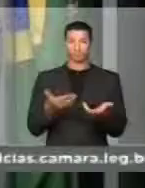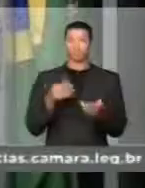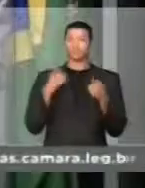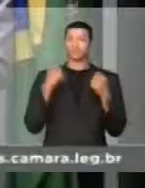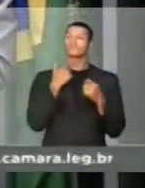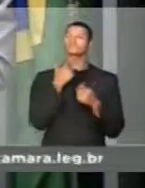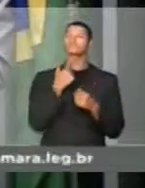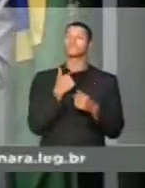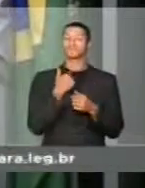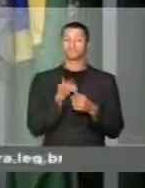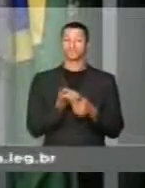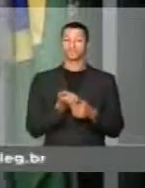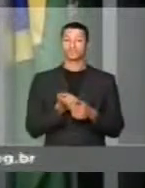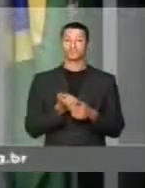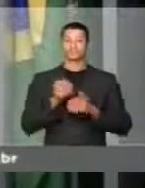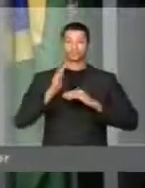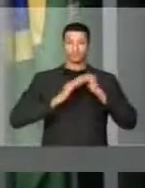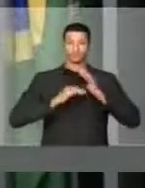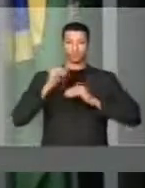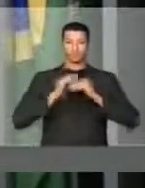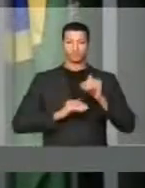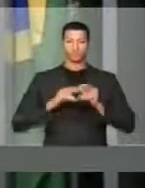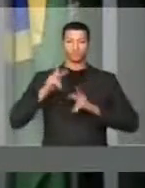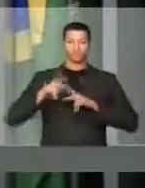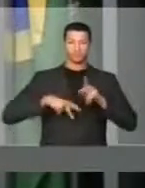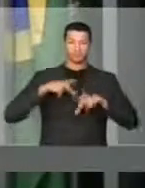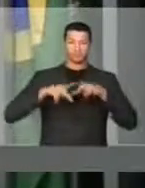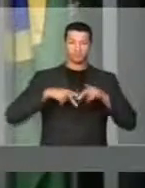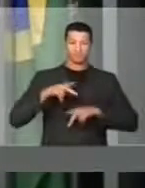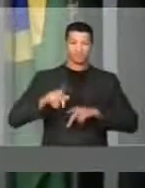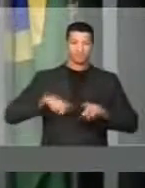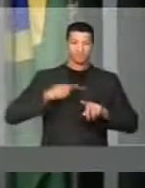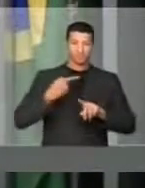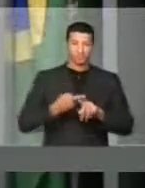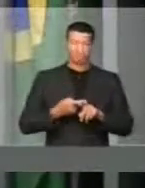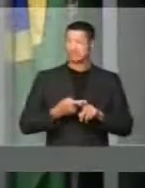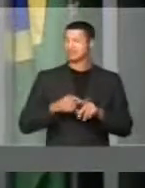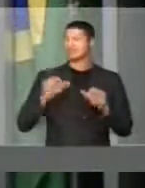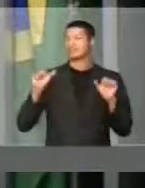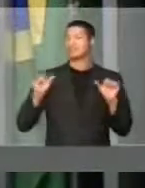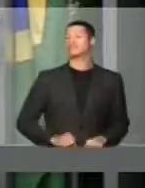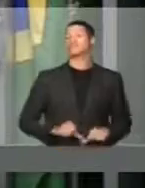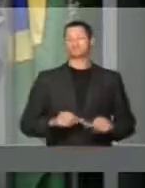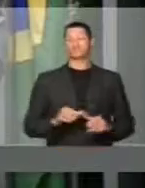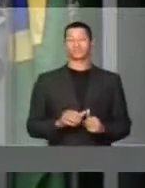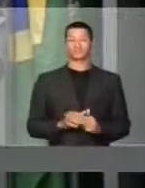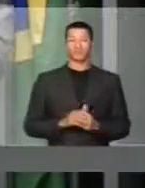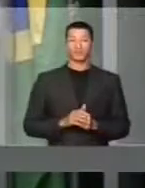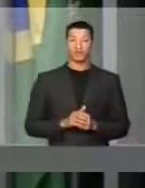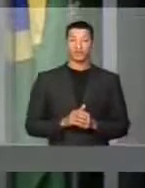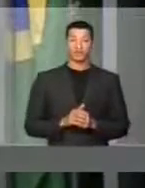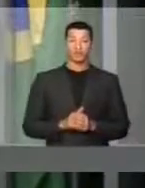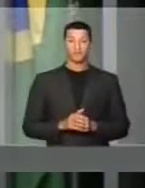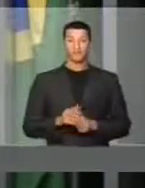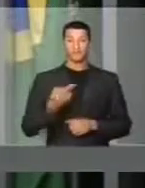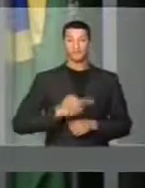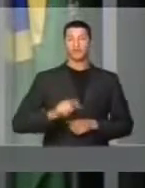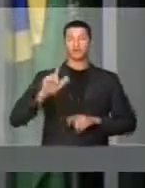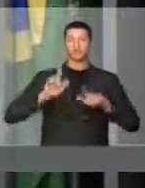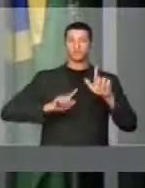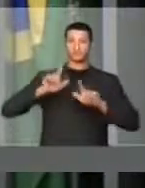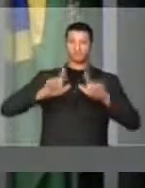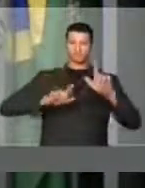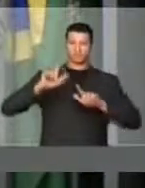ela preferiu praticar o populismo mais chulo e barato, indo para a